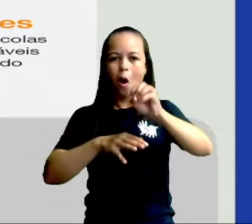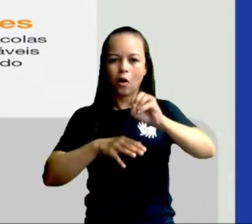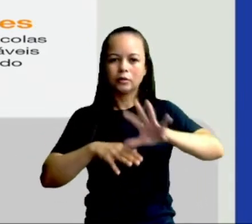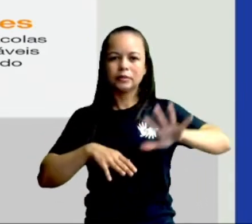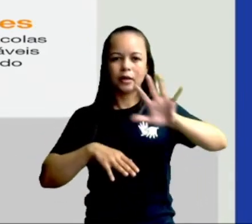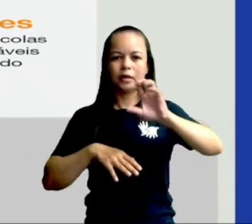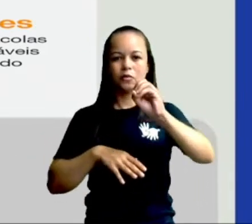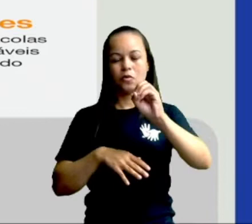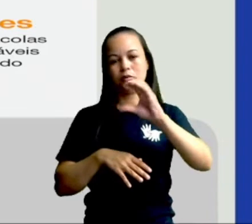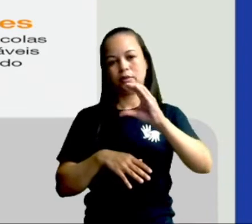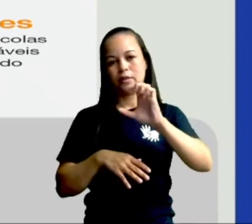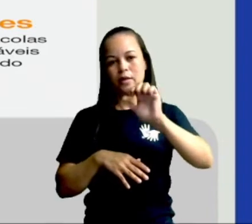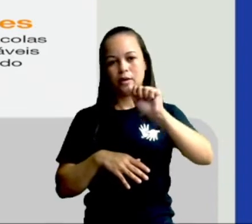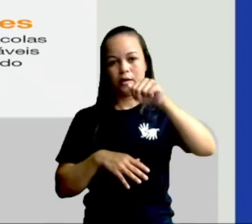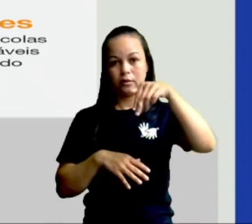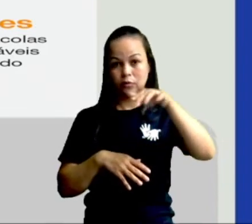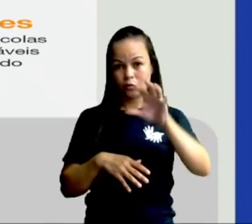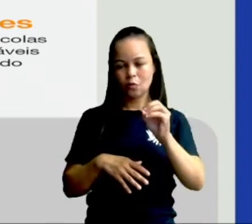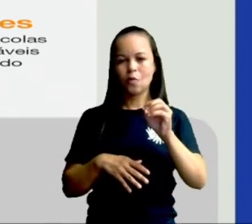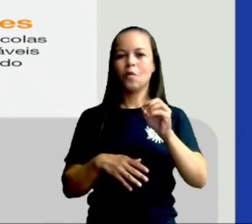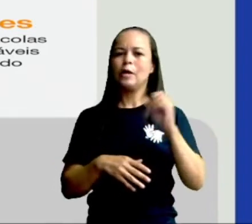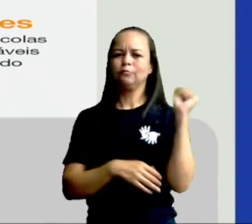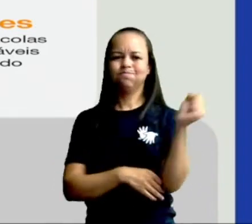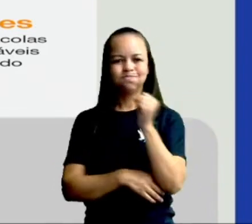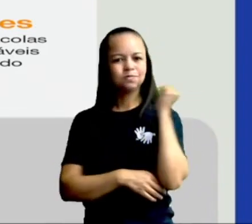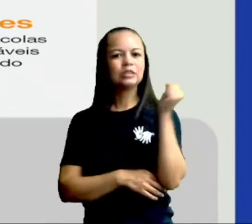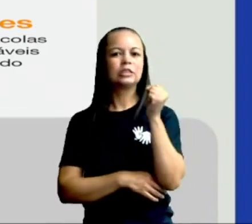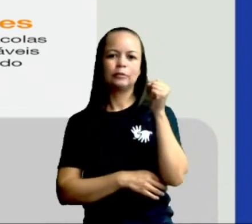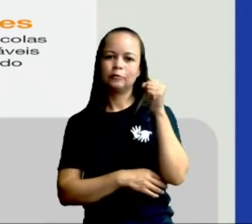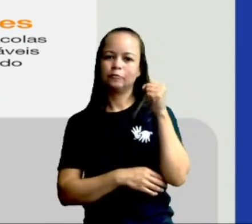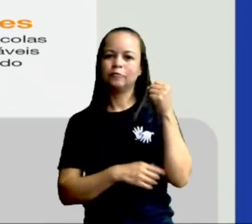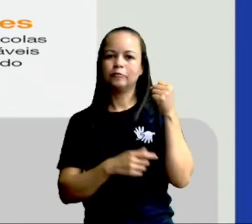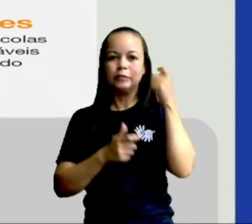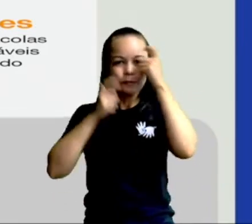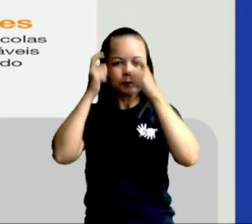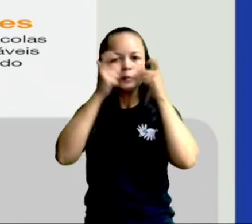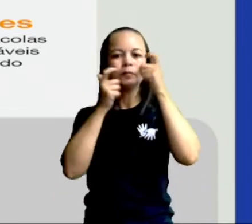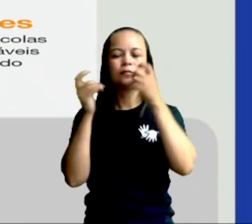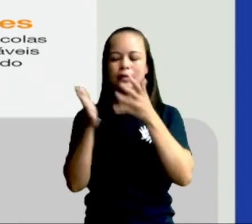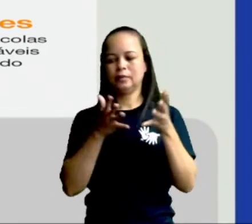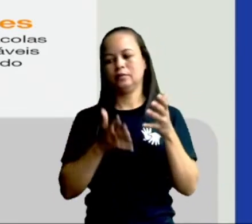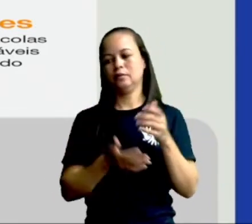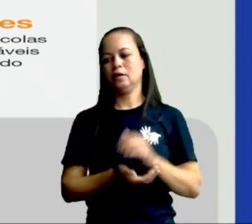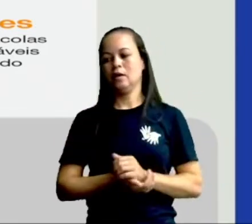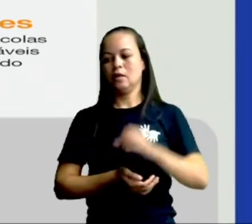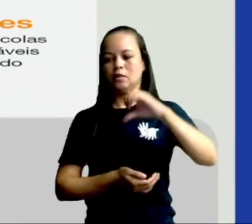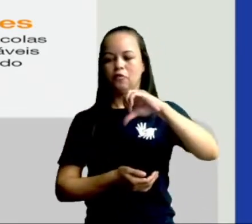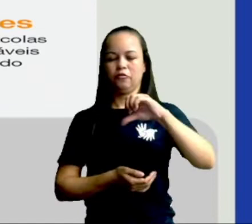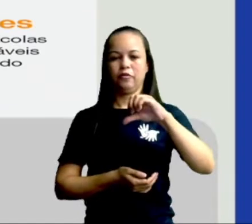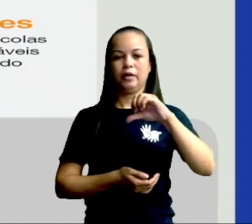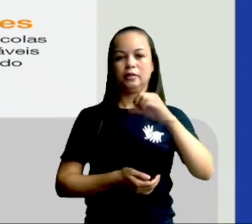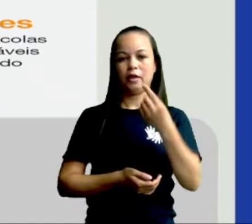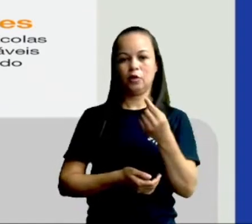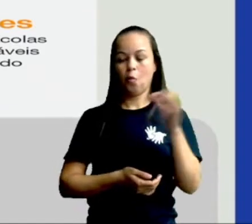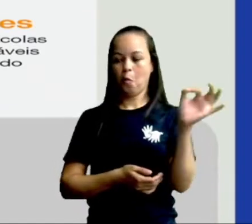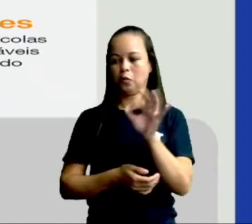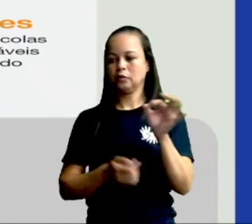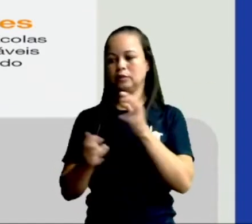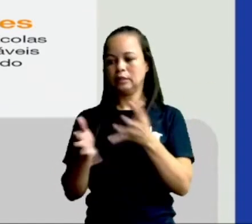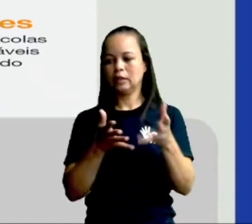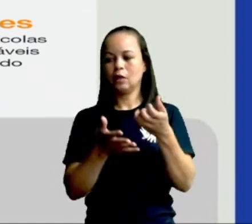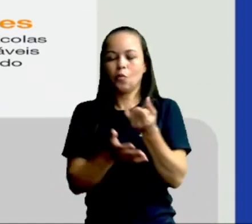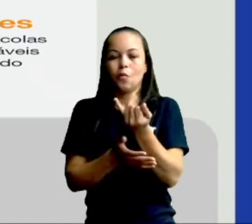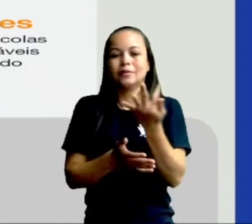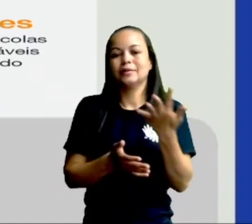isso é gravíssimo, isso é muito preocupante. 91%, gente, é a porcentagem de plástico que deixamos de